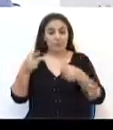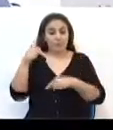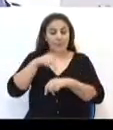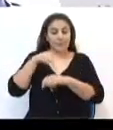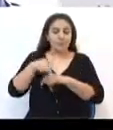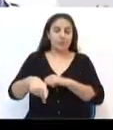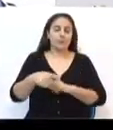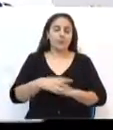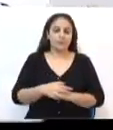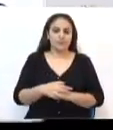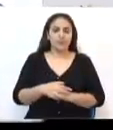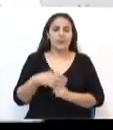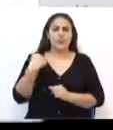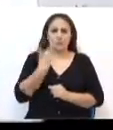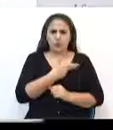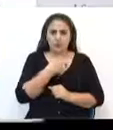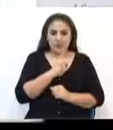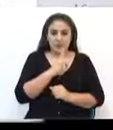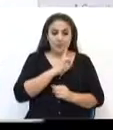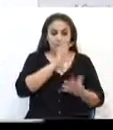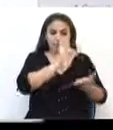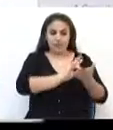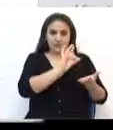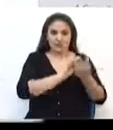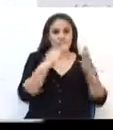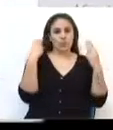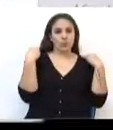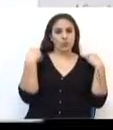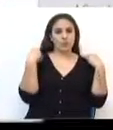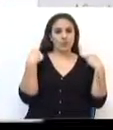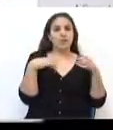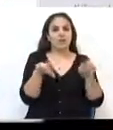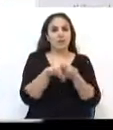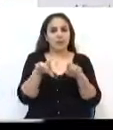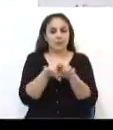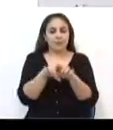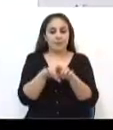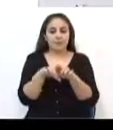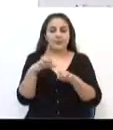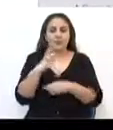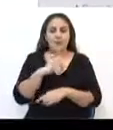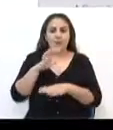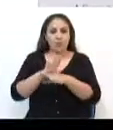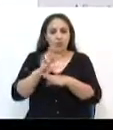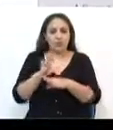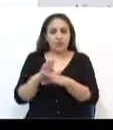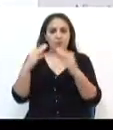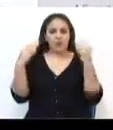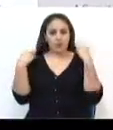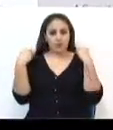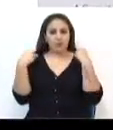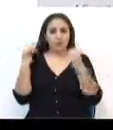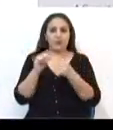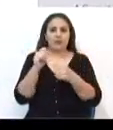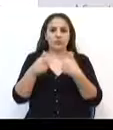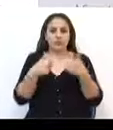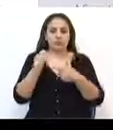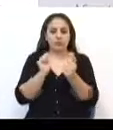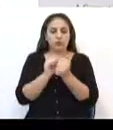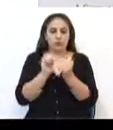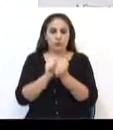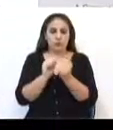temos os permissionários e nós temos também os motoristas, que fazem também o trabalho junto com